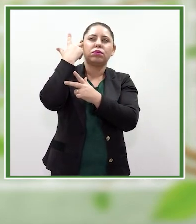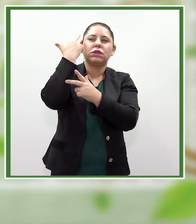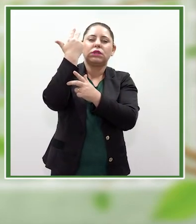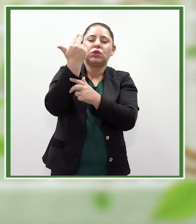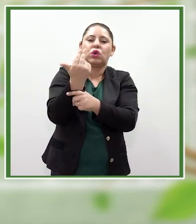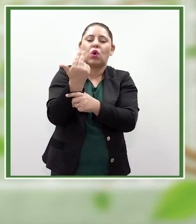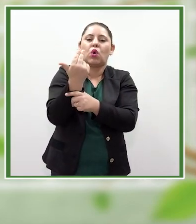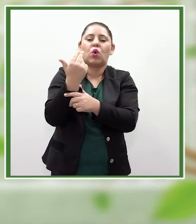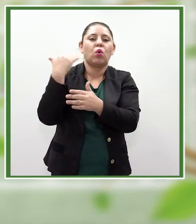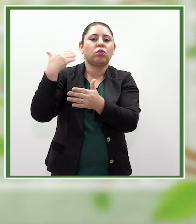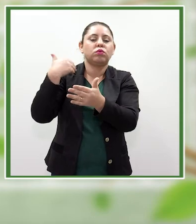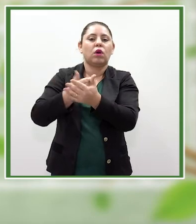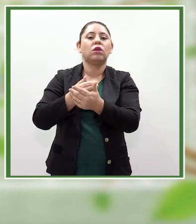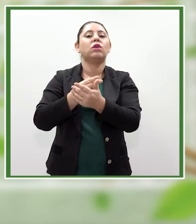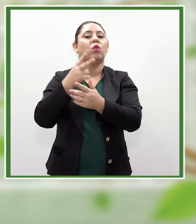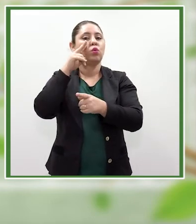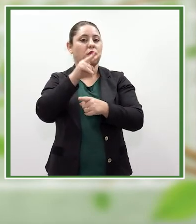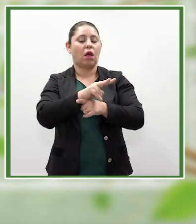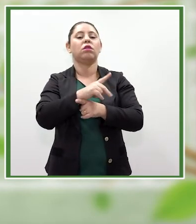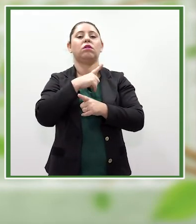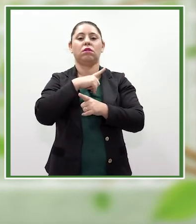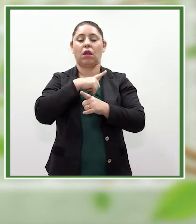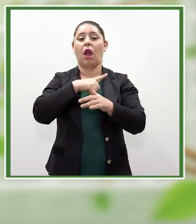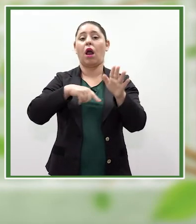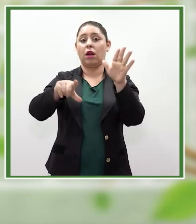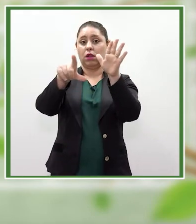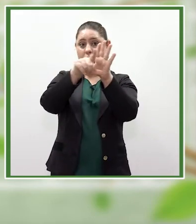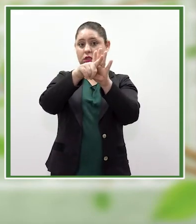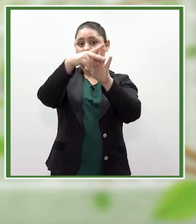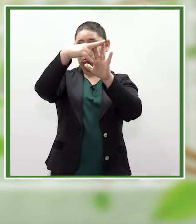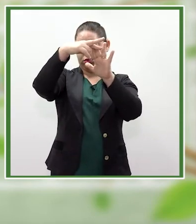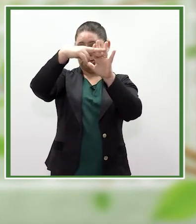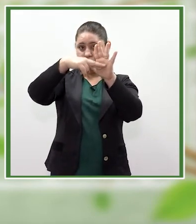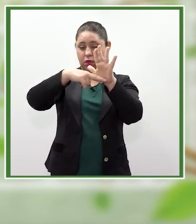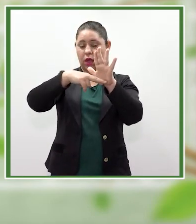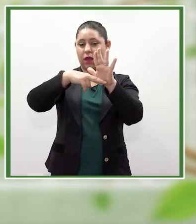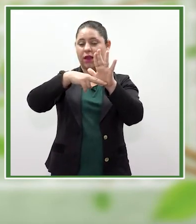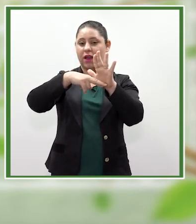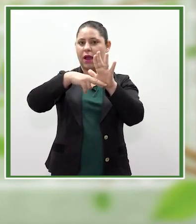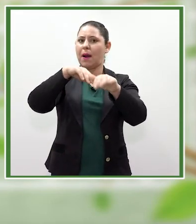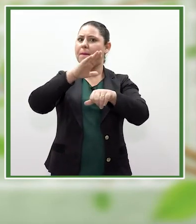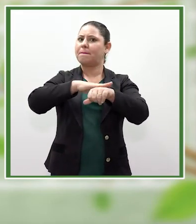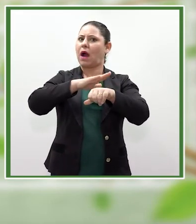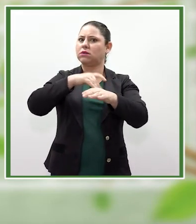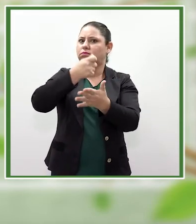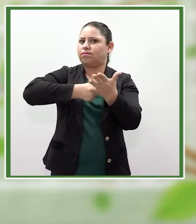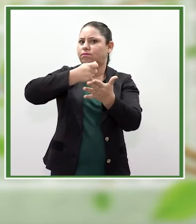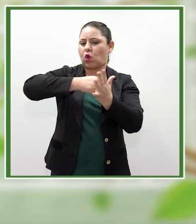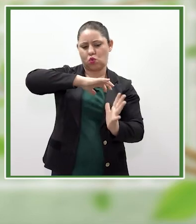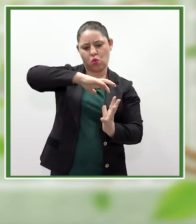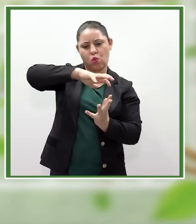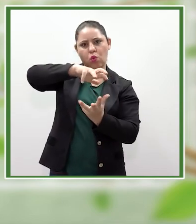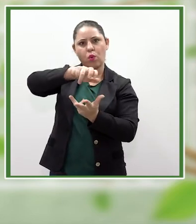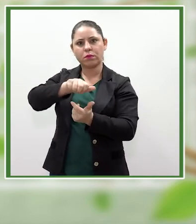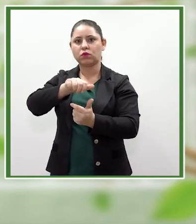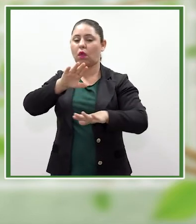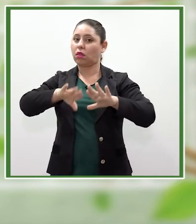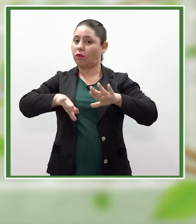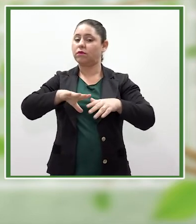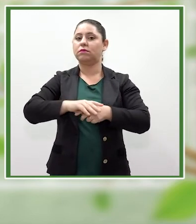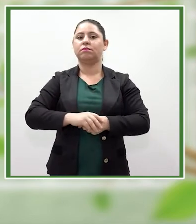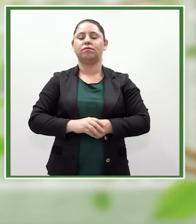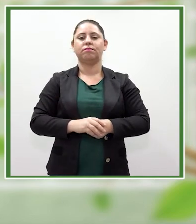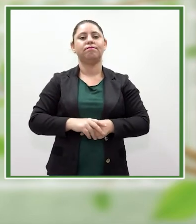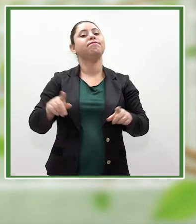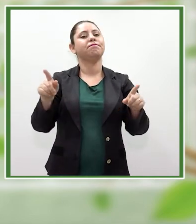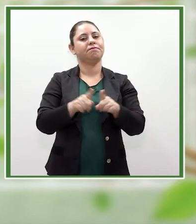vegetação preservada, e tem uma rigorosa legislação ambiental que talvez seja a mais rigorosa do